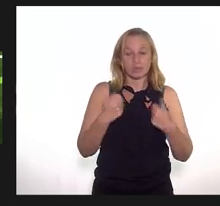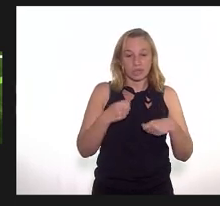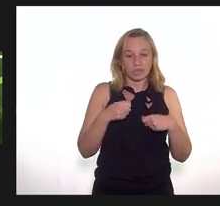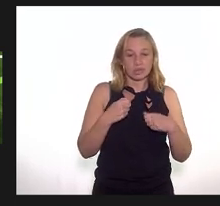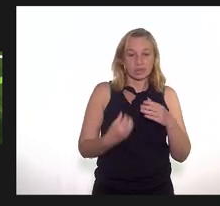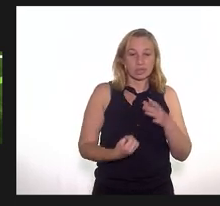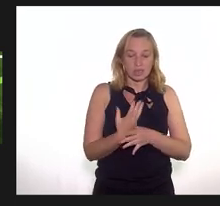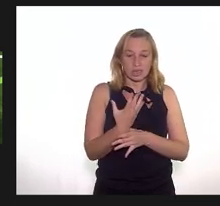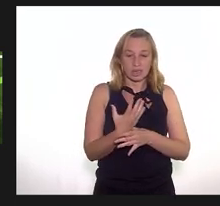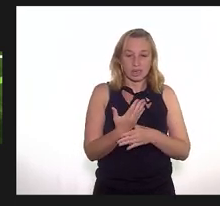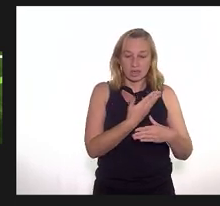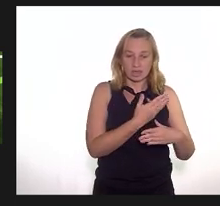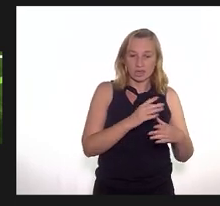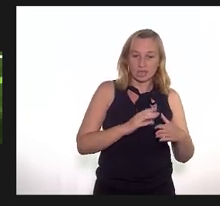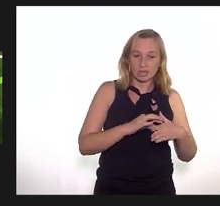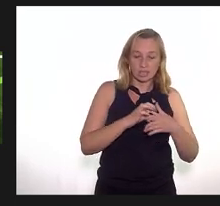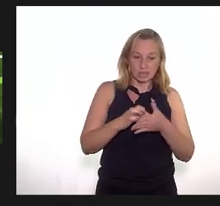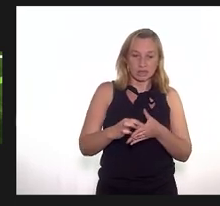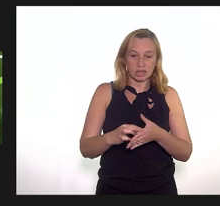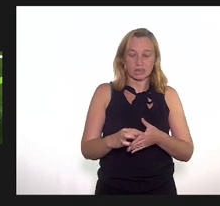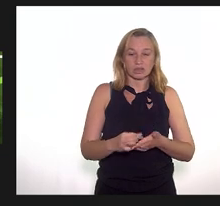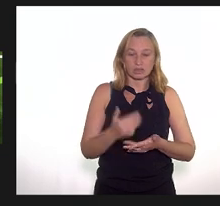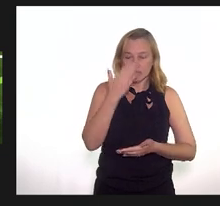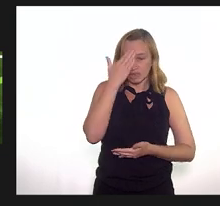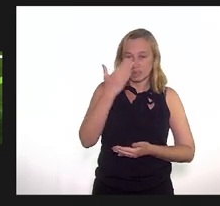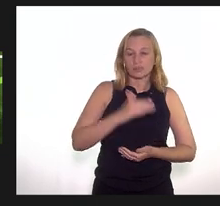essa governança. Obrigado.